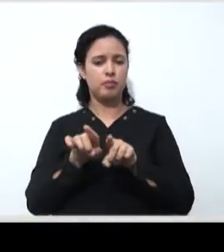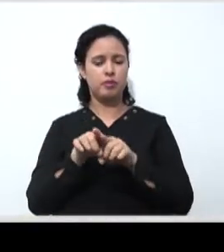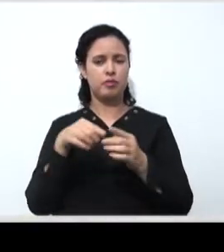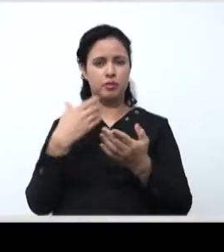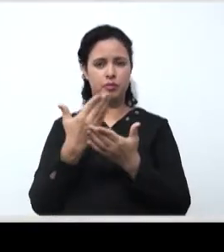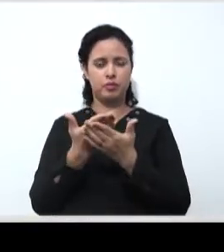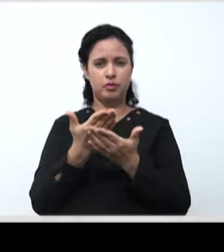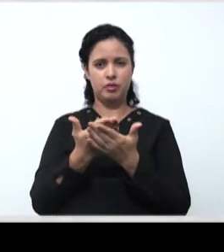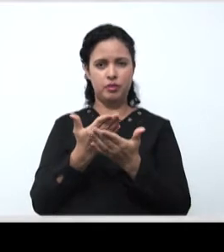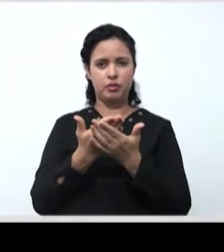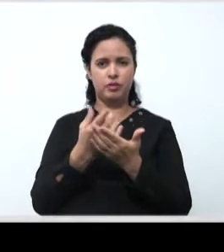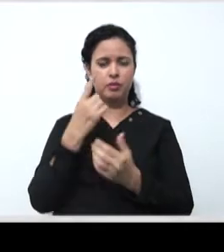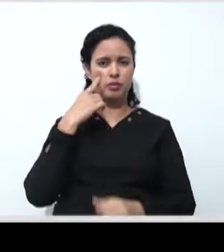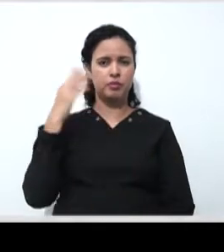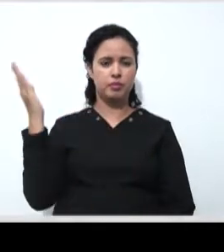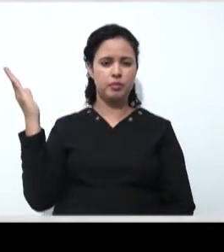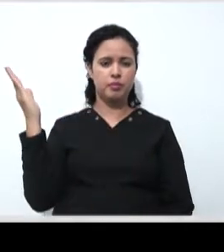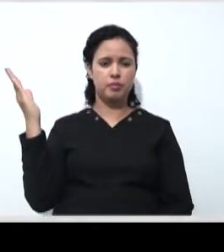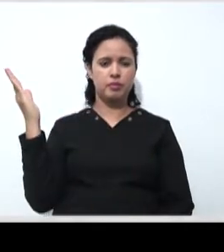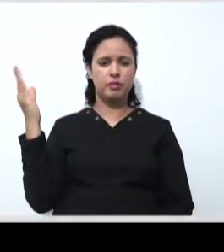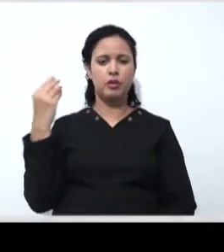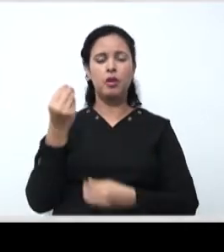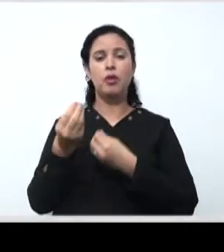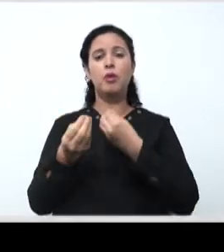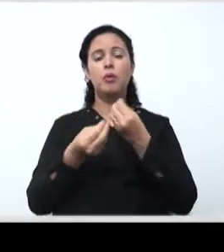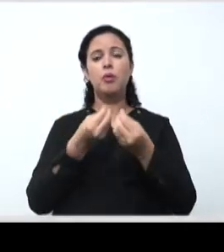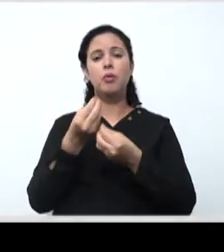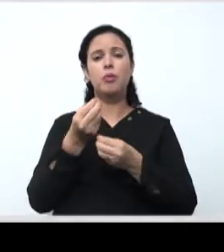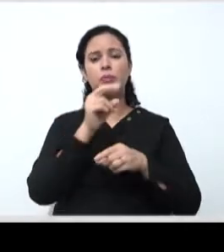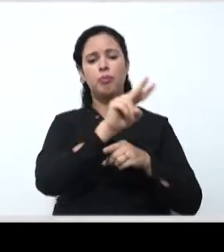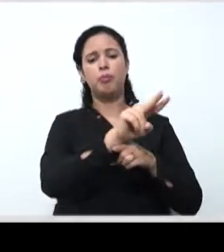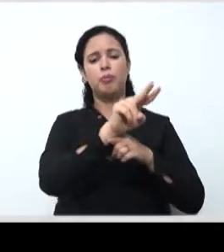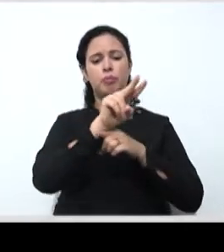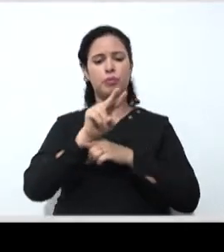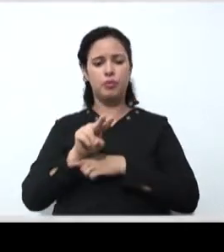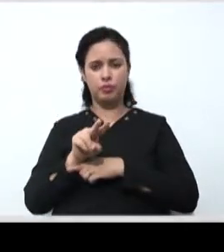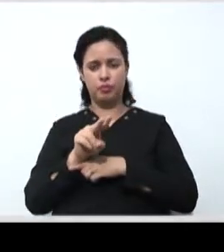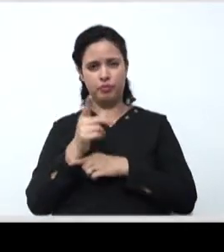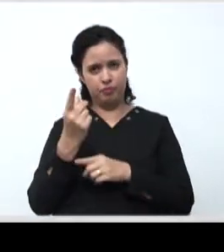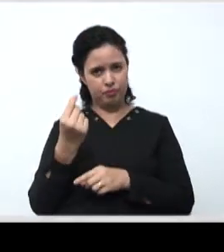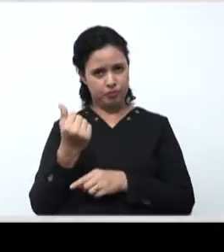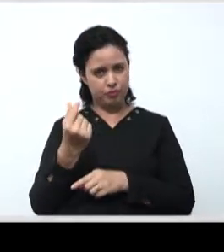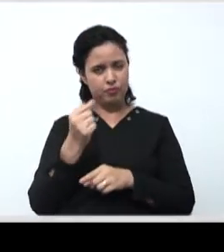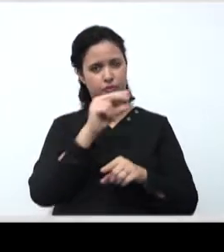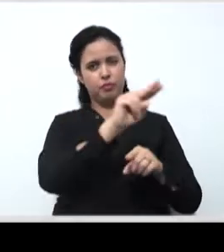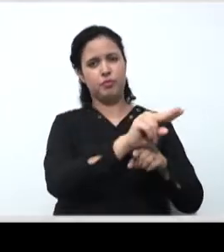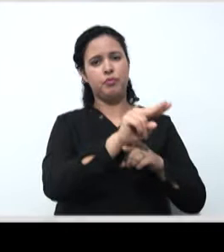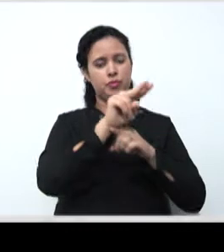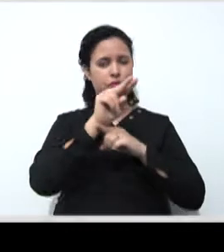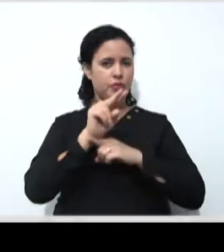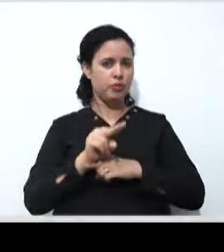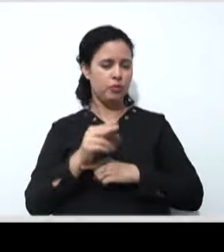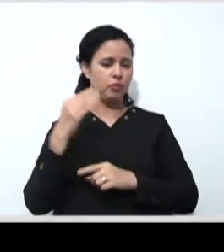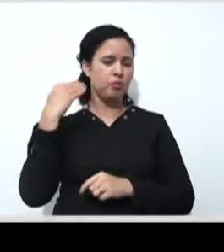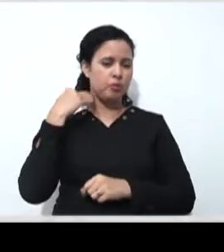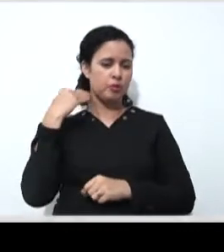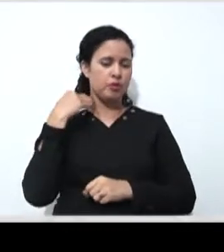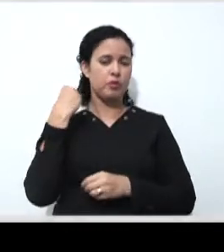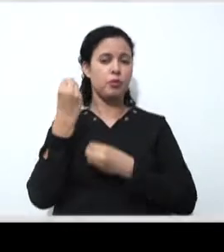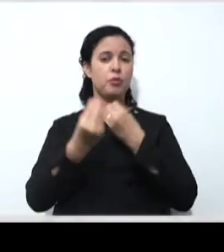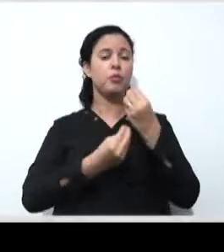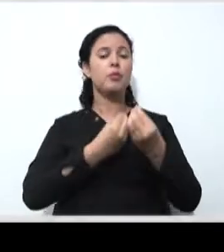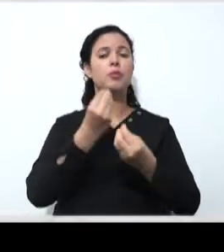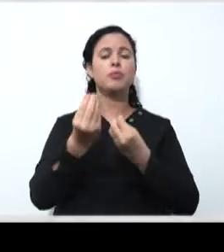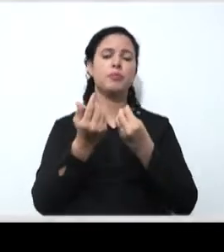lá, dar uma olhada aqui, forma de financiamento, como que você e seus colegas, quando estiverem na cooperativa, como vocês